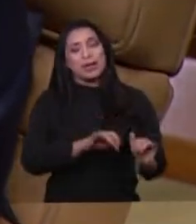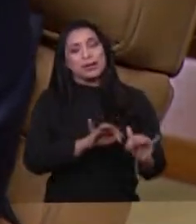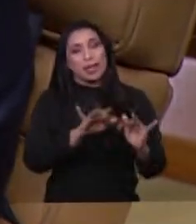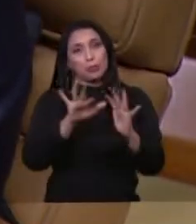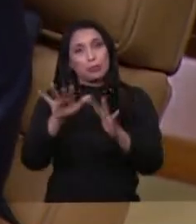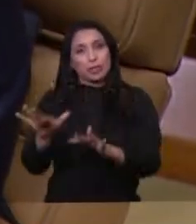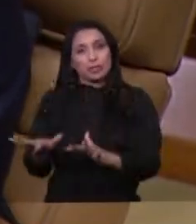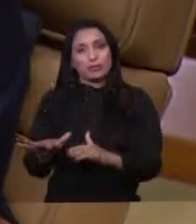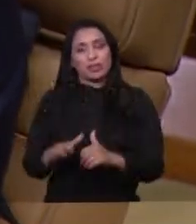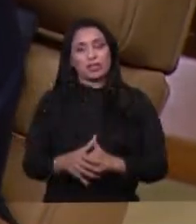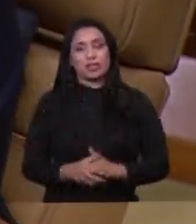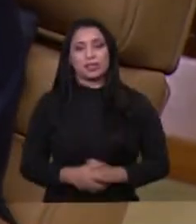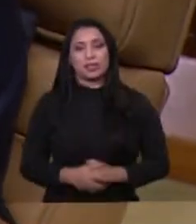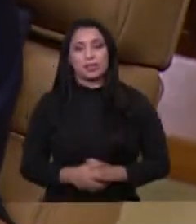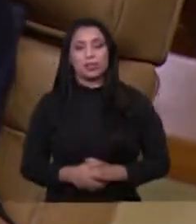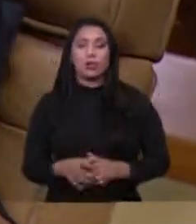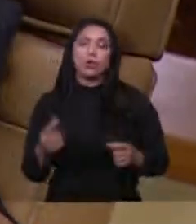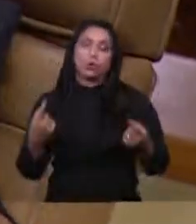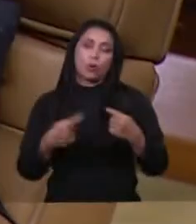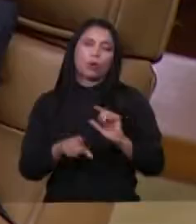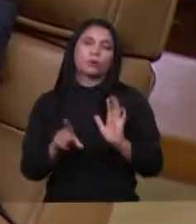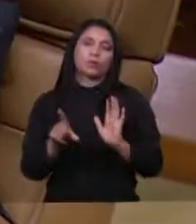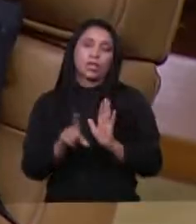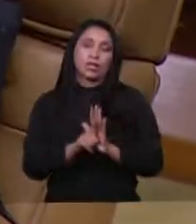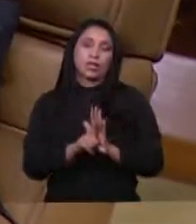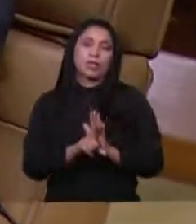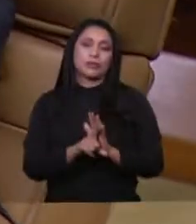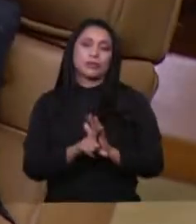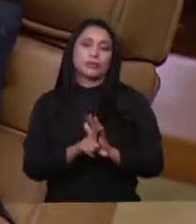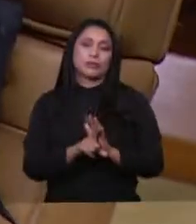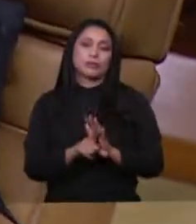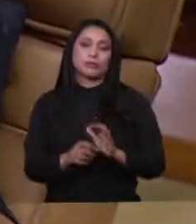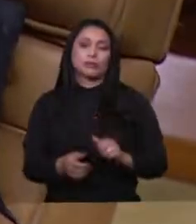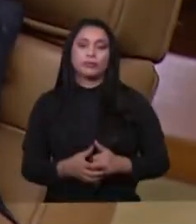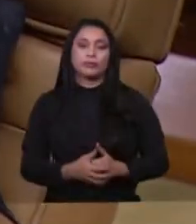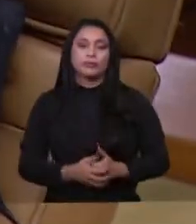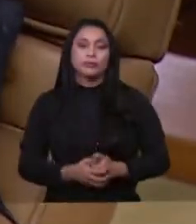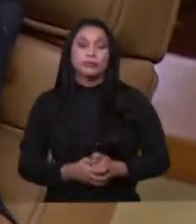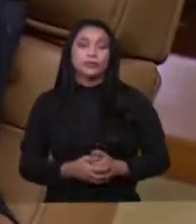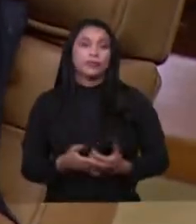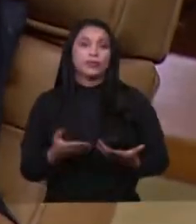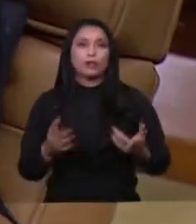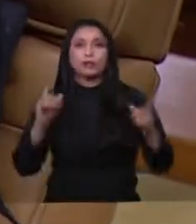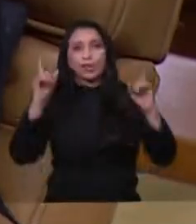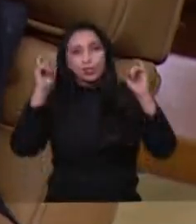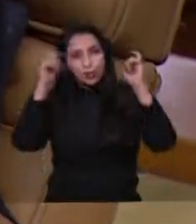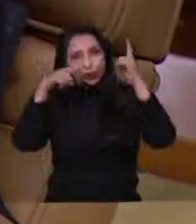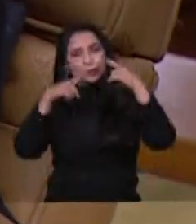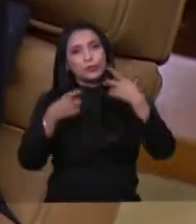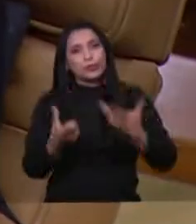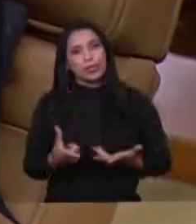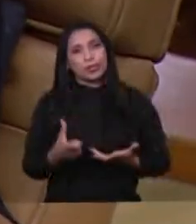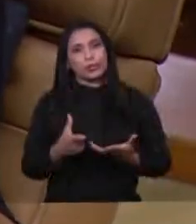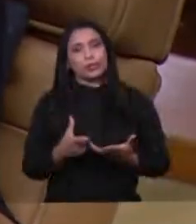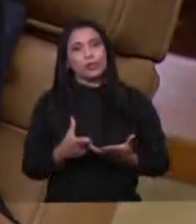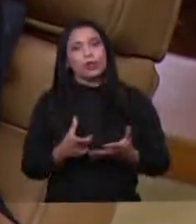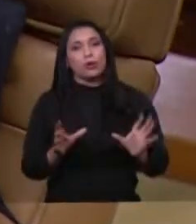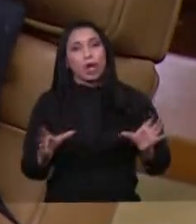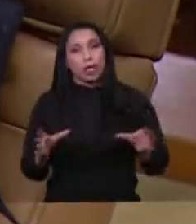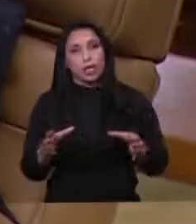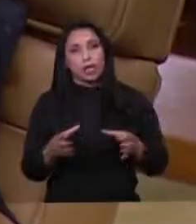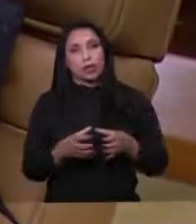manifestação ilícita. Então, fica muitíssimo difícil, com aquela multidão,